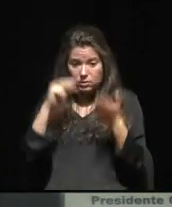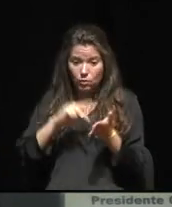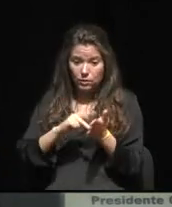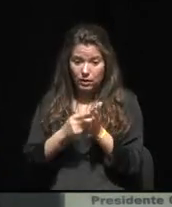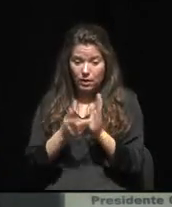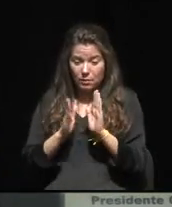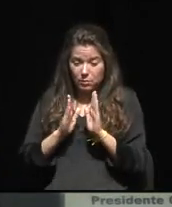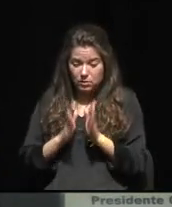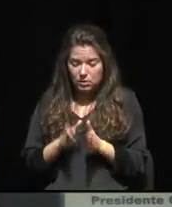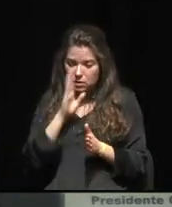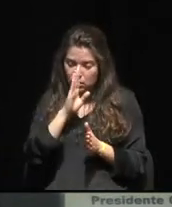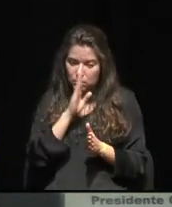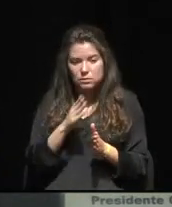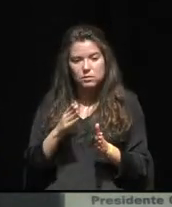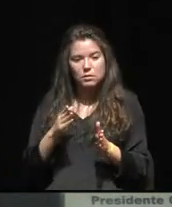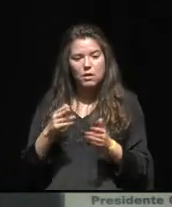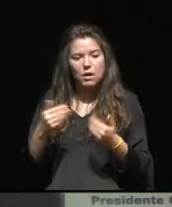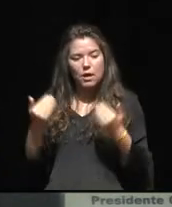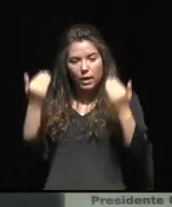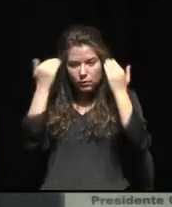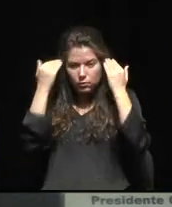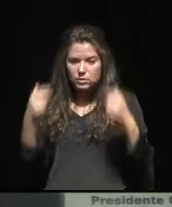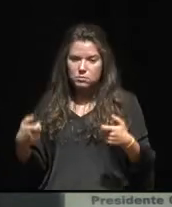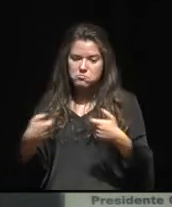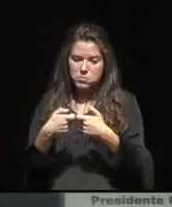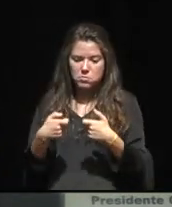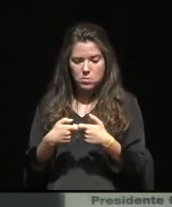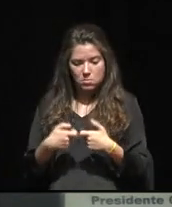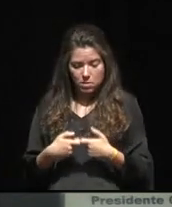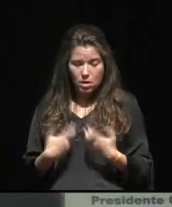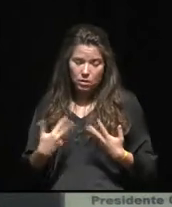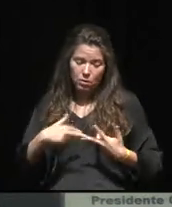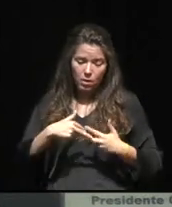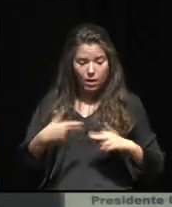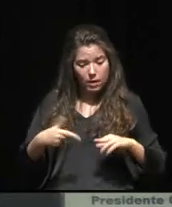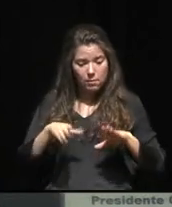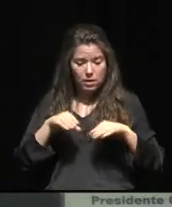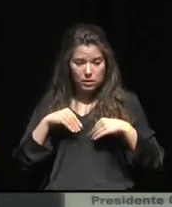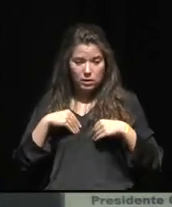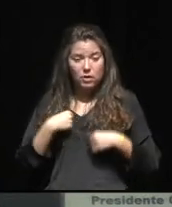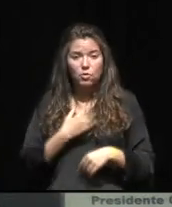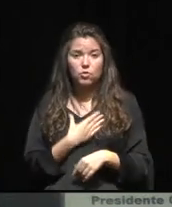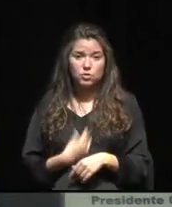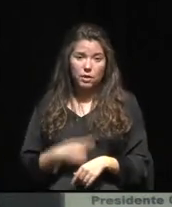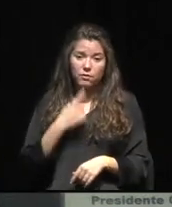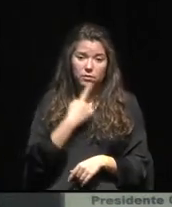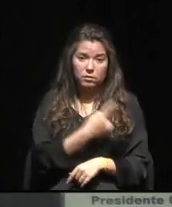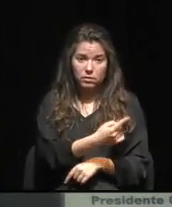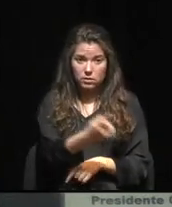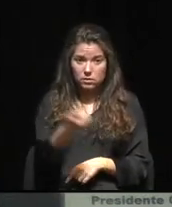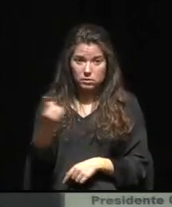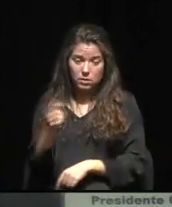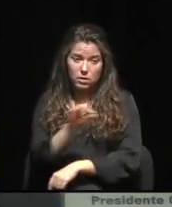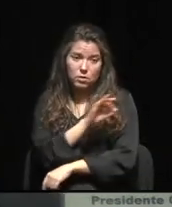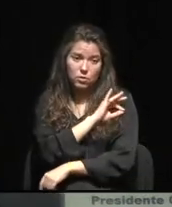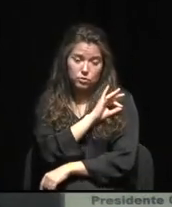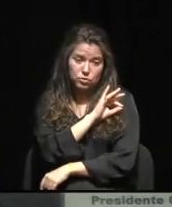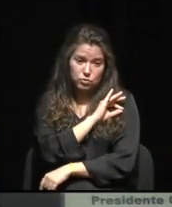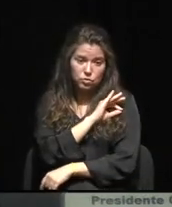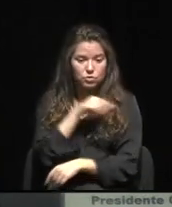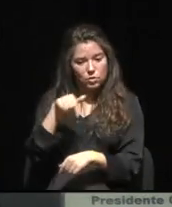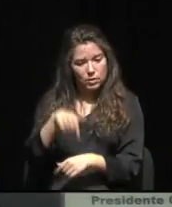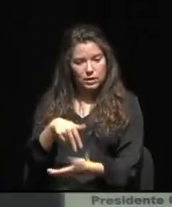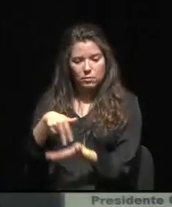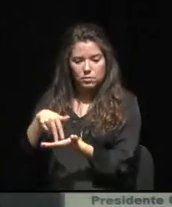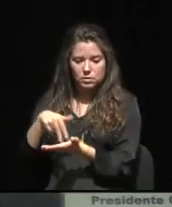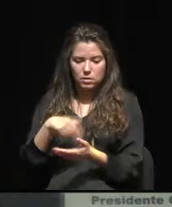técnica for condizente com essa pretensão da parte da câmara terá acolhimento portanto era isto que eu gostava de dizer Aos aos senhores e que